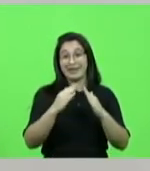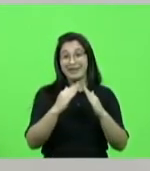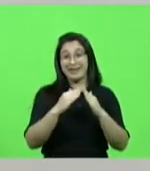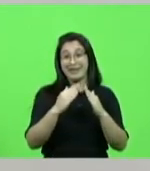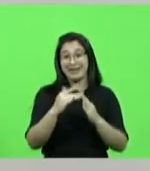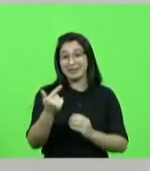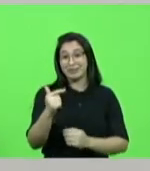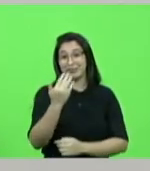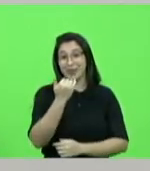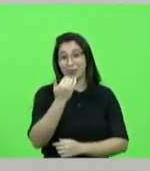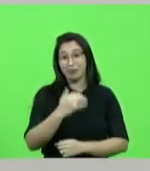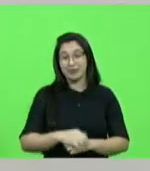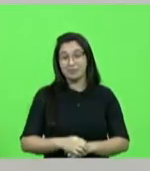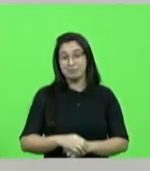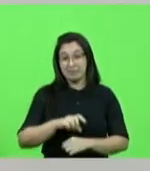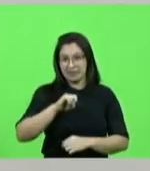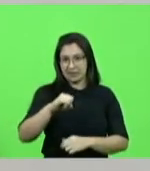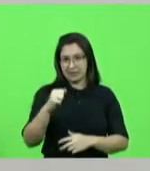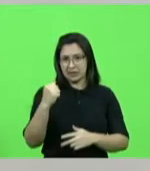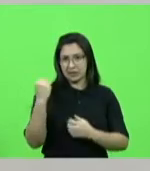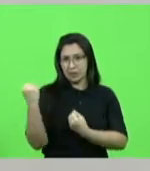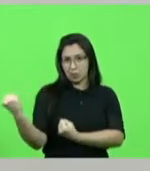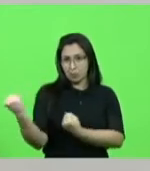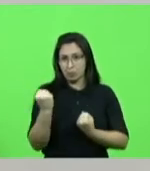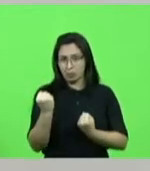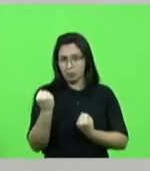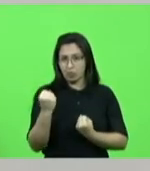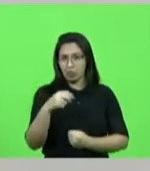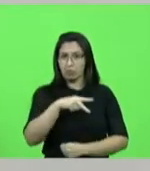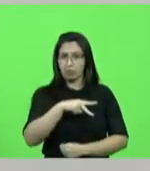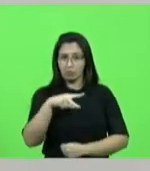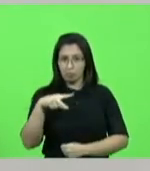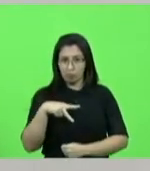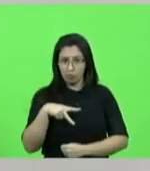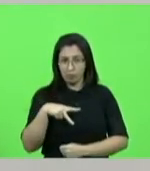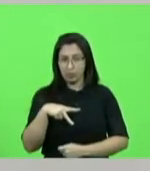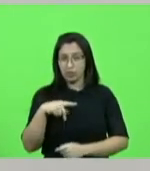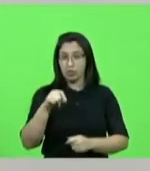Isso não é o poder público para fazer,